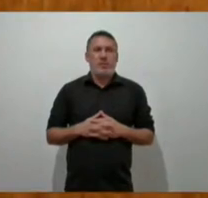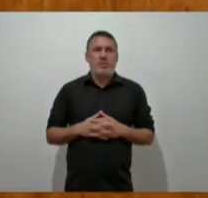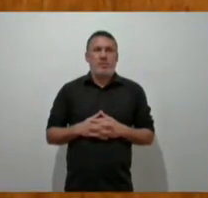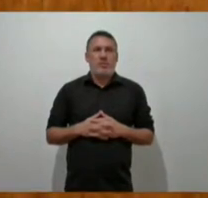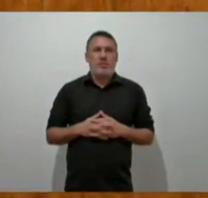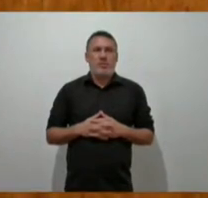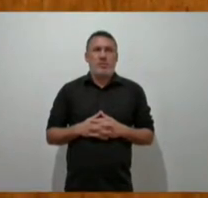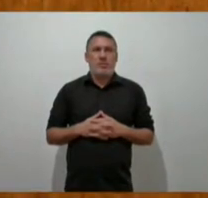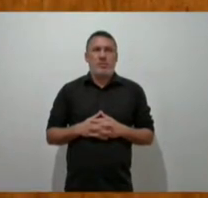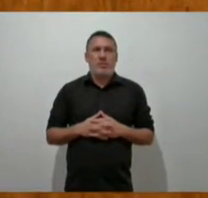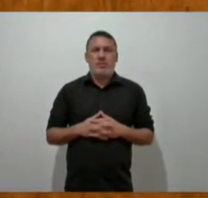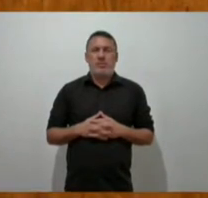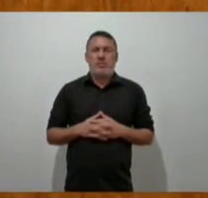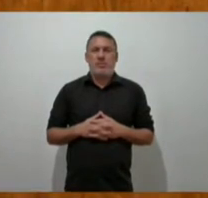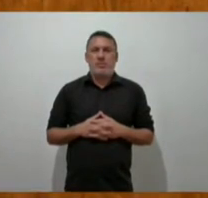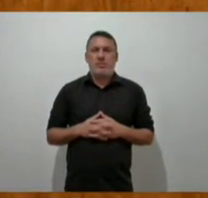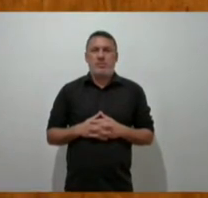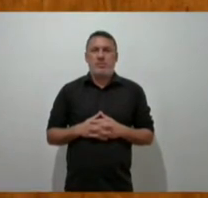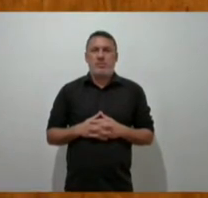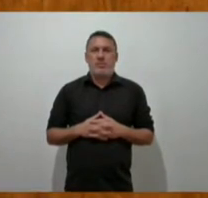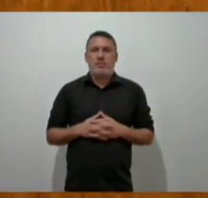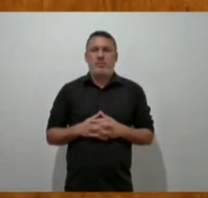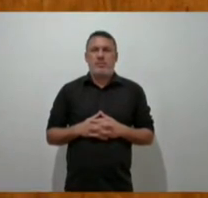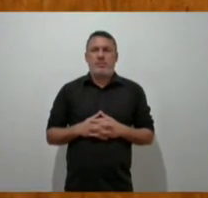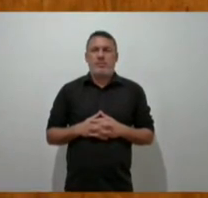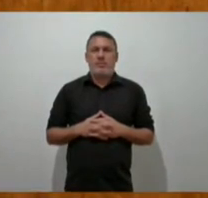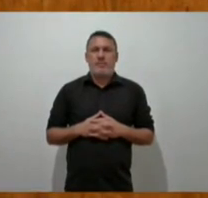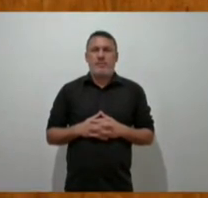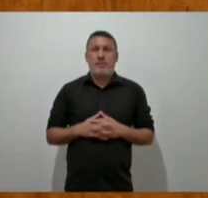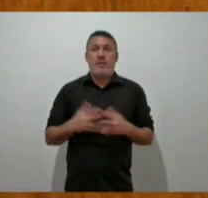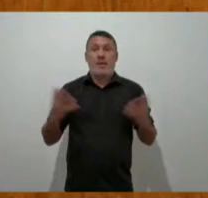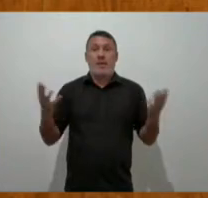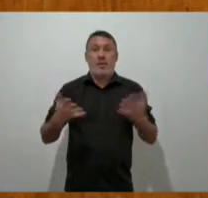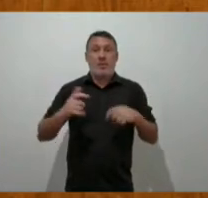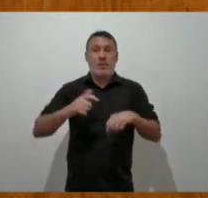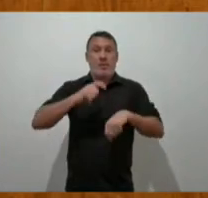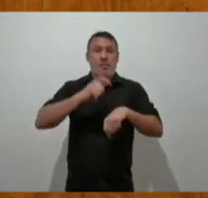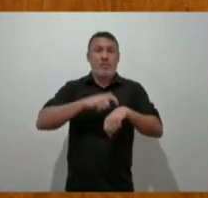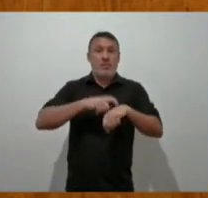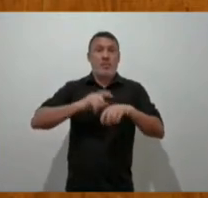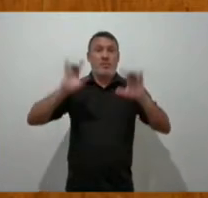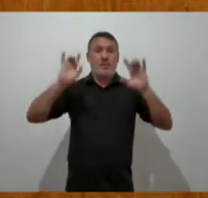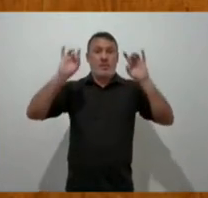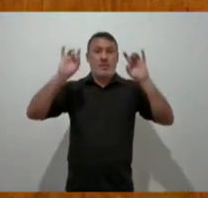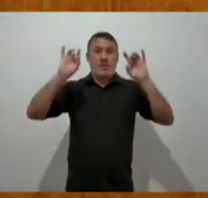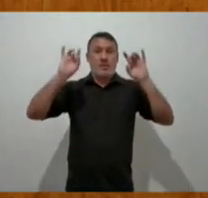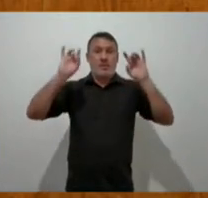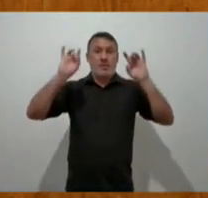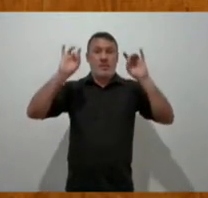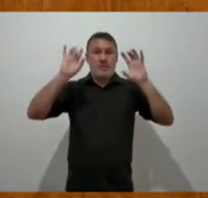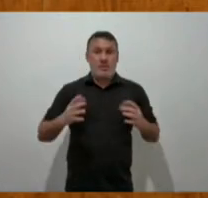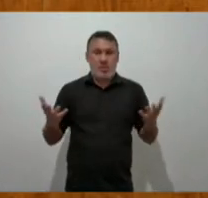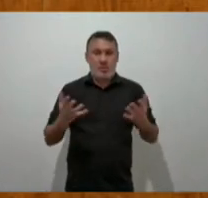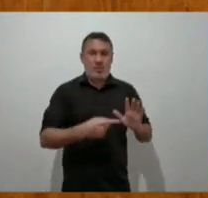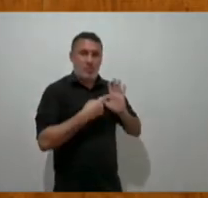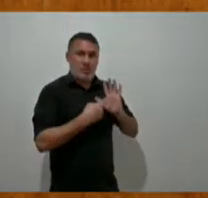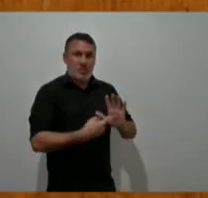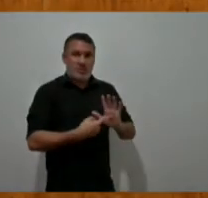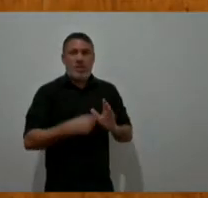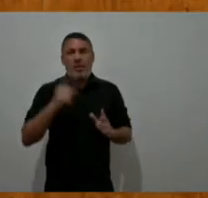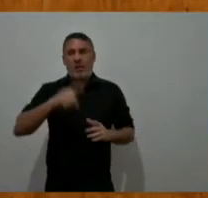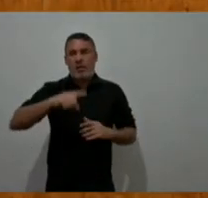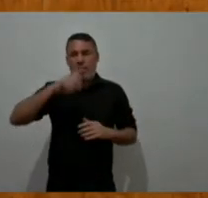Bom, finalmente chegamos a um momento muito especial aqui no evento de hoje. Esse painel vai homenagear e celebrar as